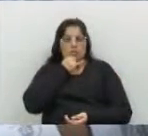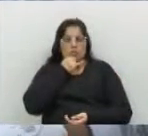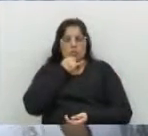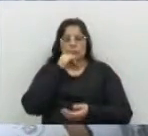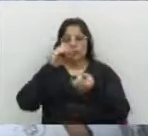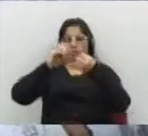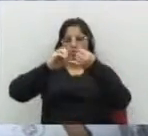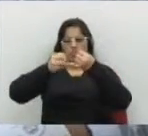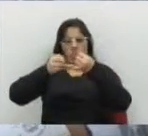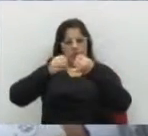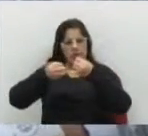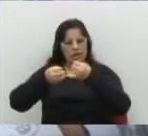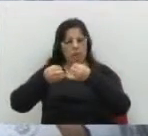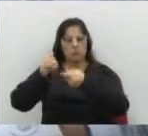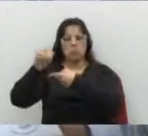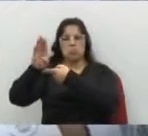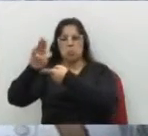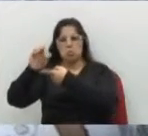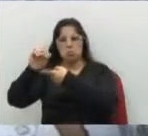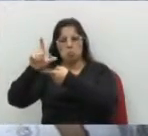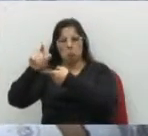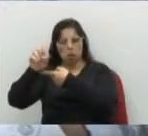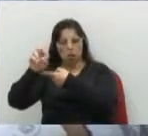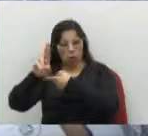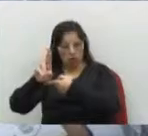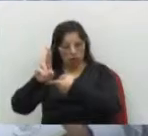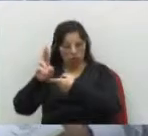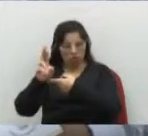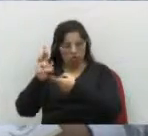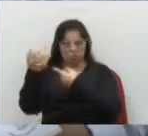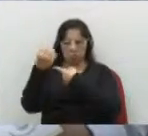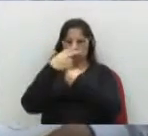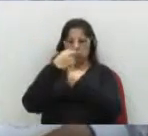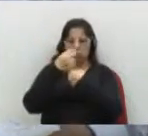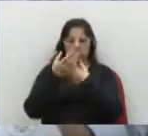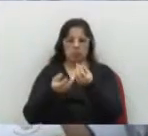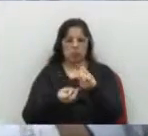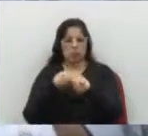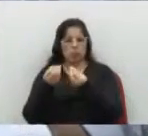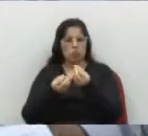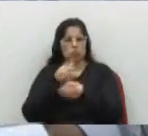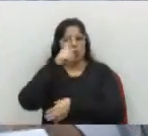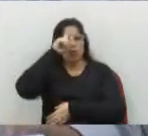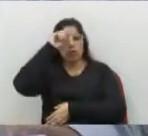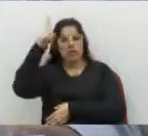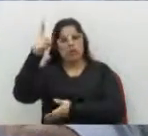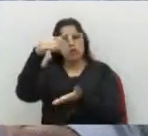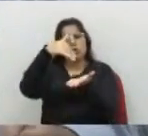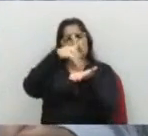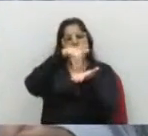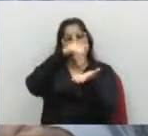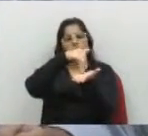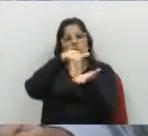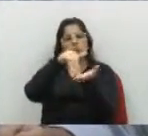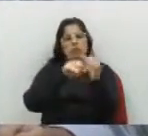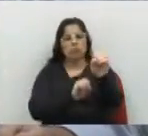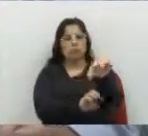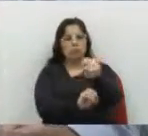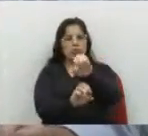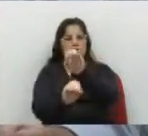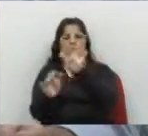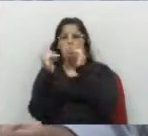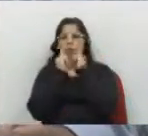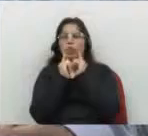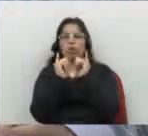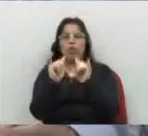escolas, tanto na escola, e sendo que, em que data a Secretaria da Educação foi notificada do problema,